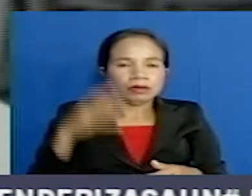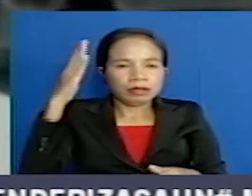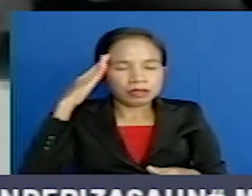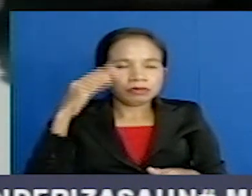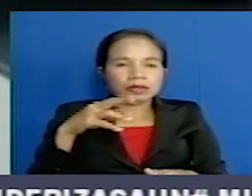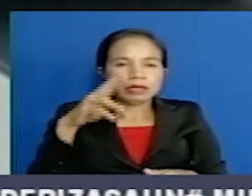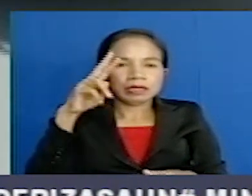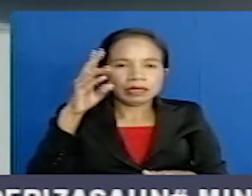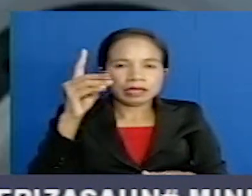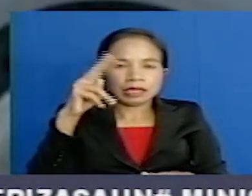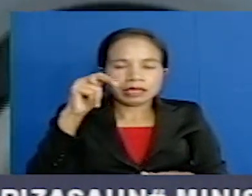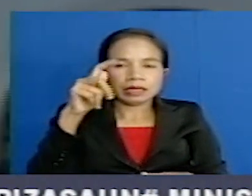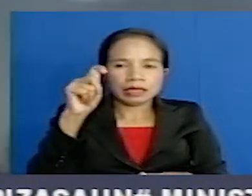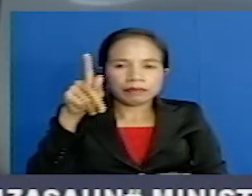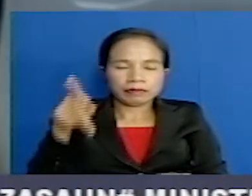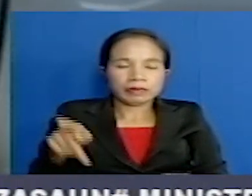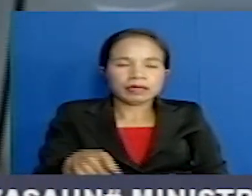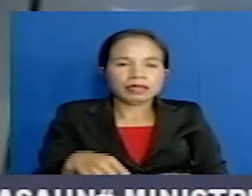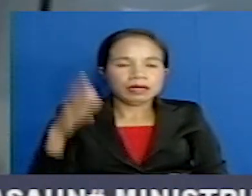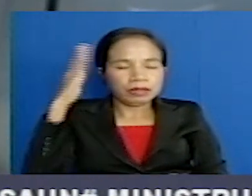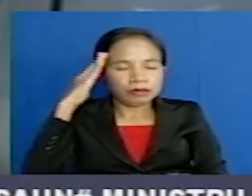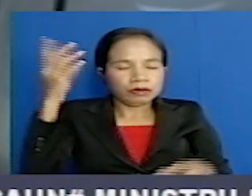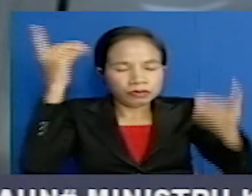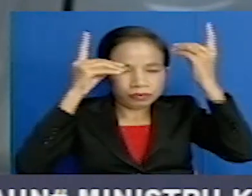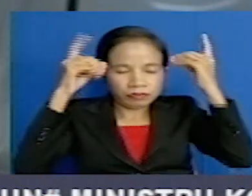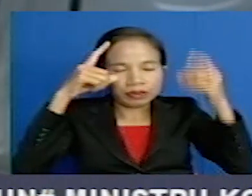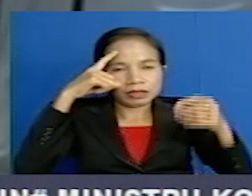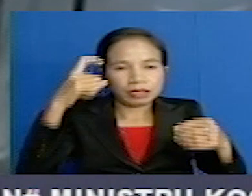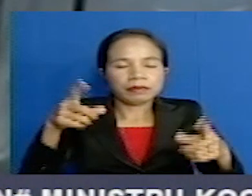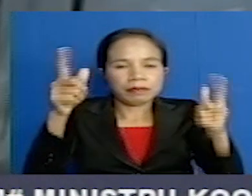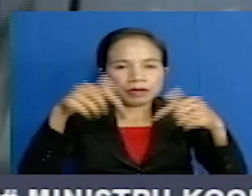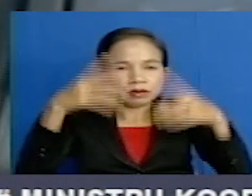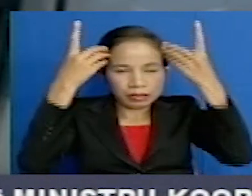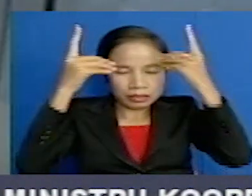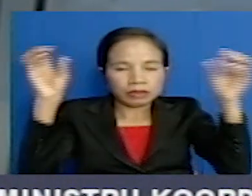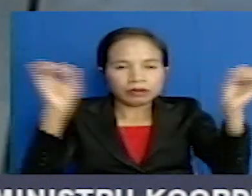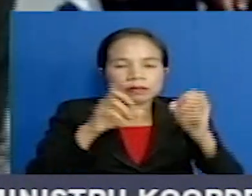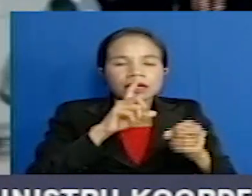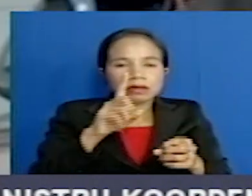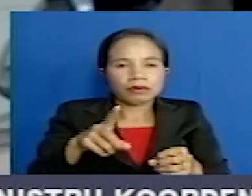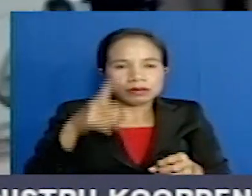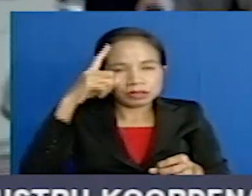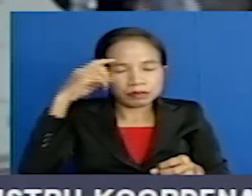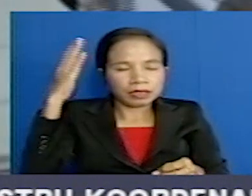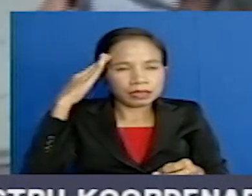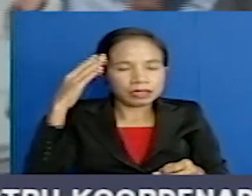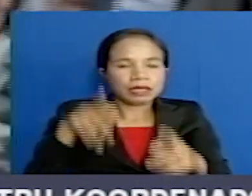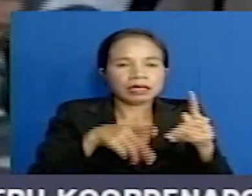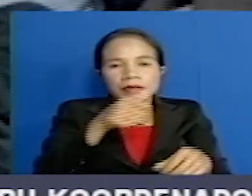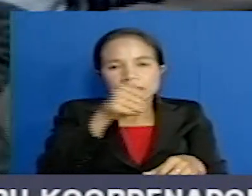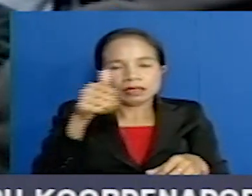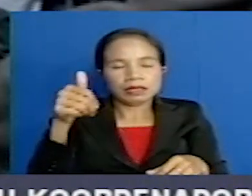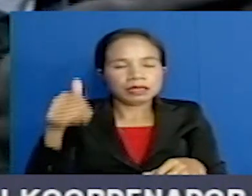NTP obriga a sair ocupante, a moço dúvidas, não tamba mais a decisão ida la claro. Tamba desconfia em indivíduo